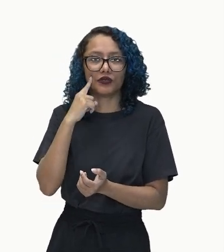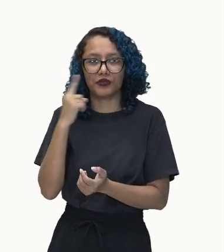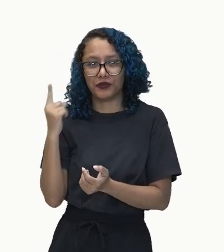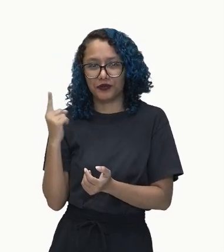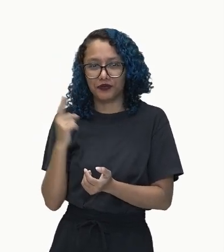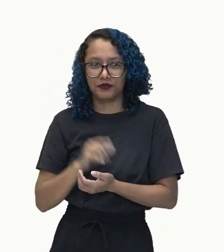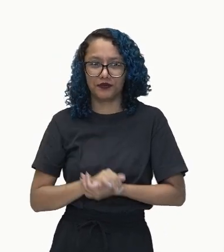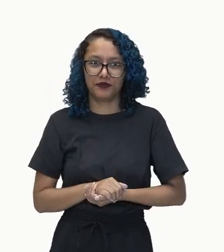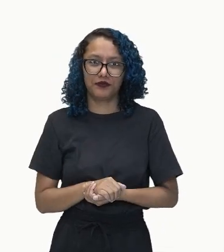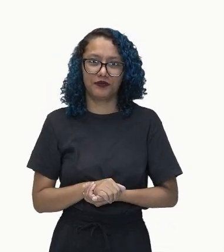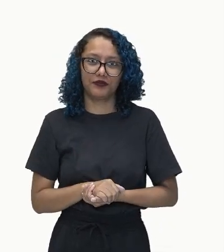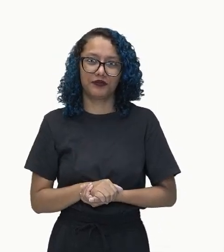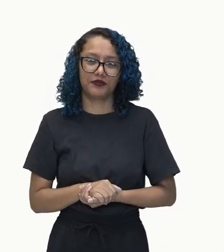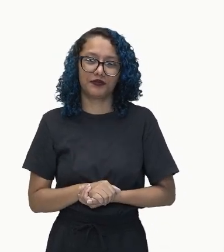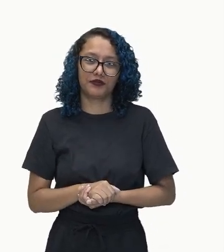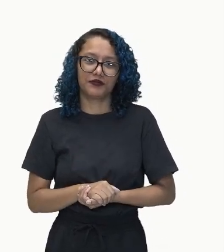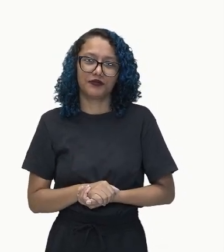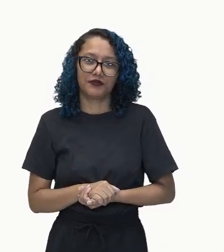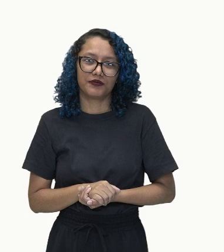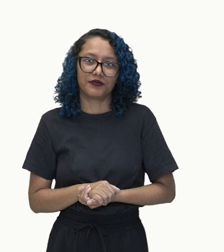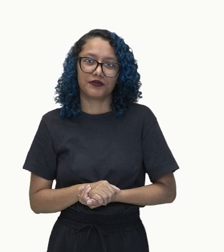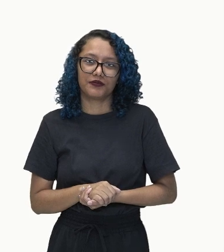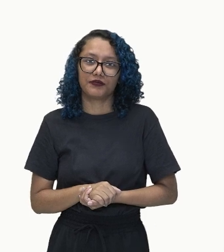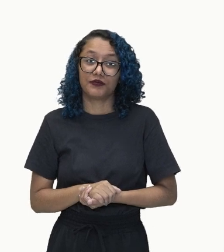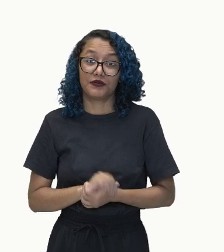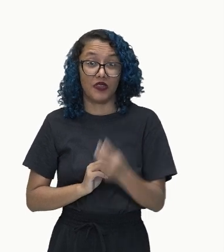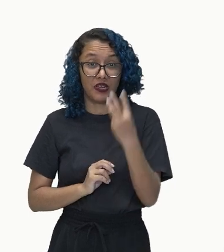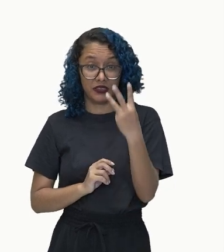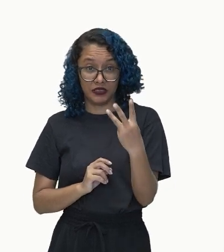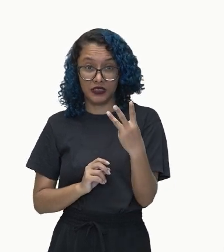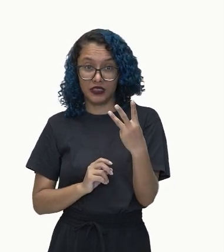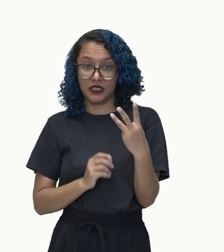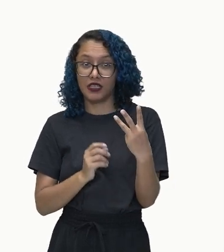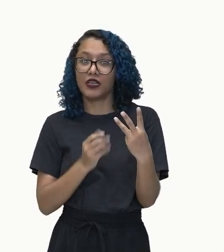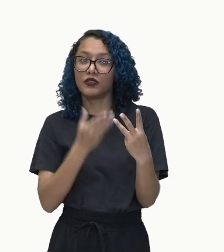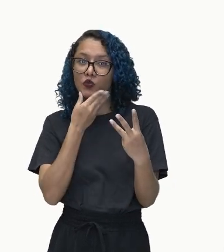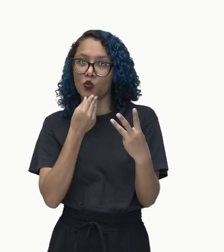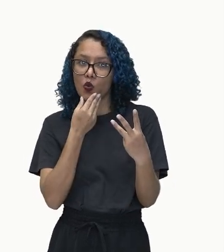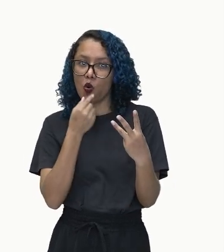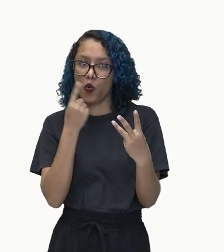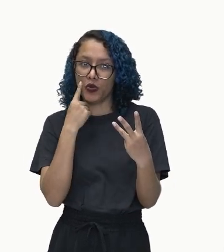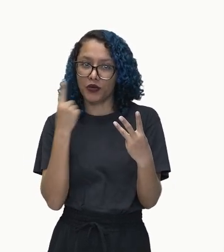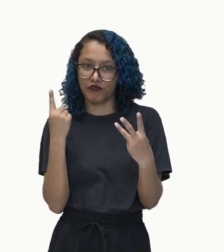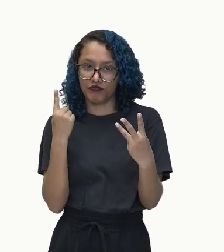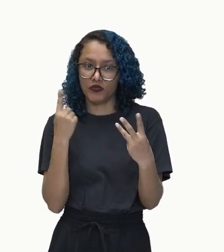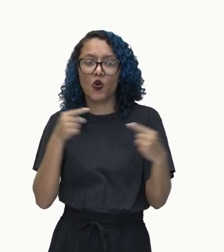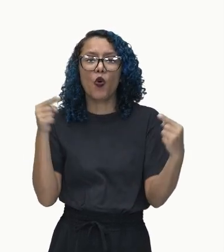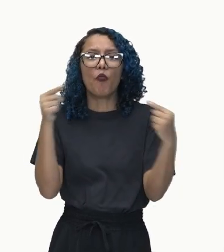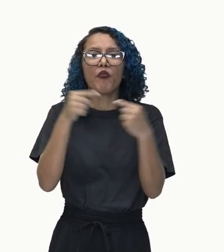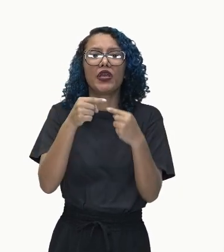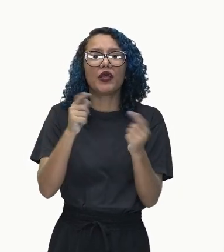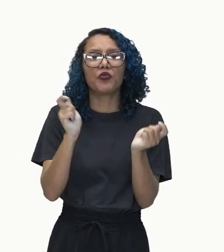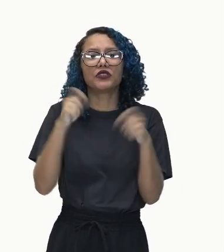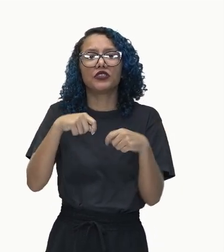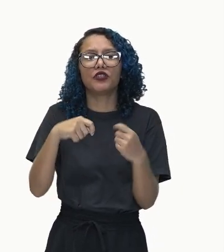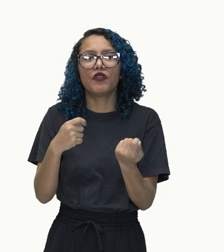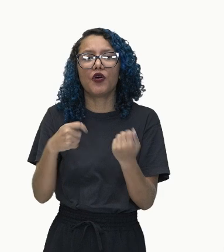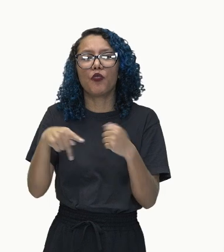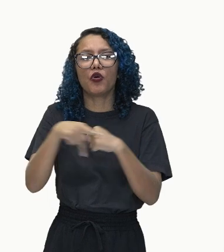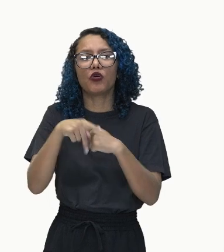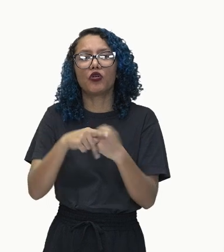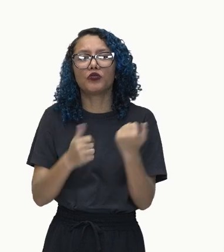Então vamos lá. Gabigol, Pedro e Arrascaeta. Eles, ó, como dá para substituir?